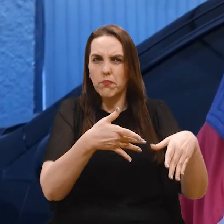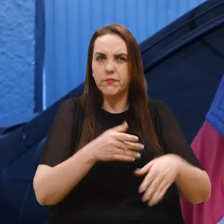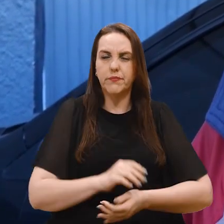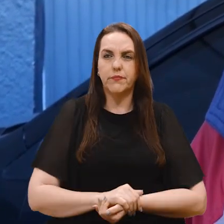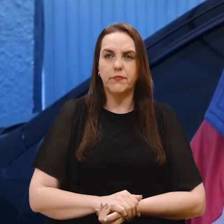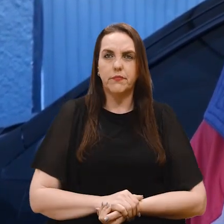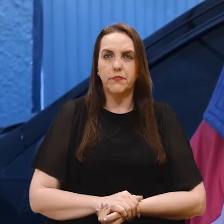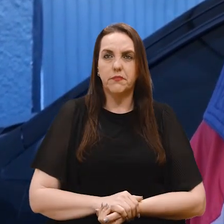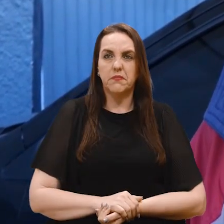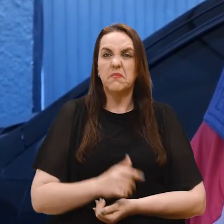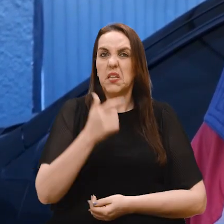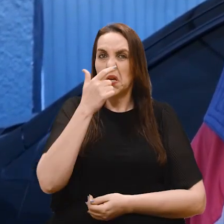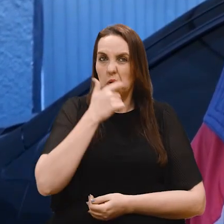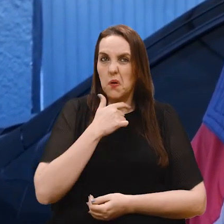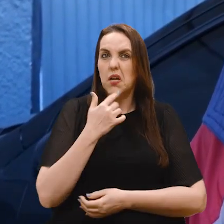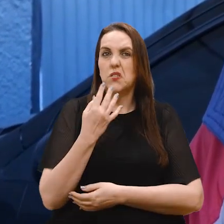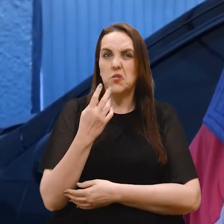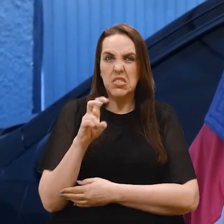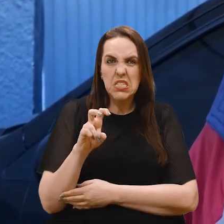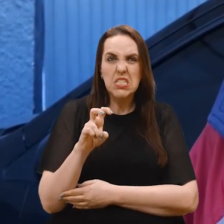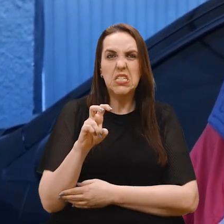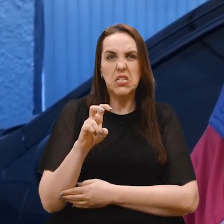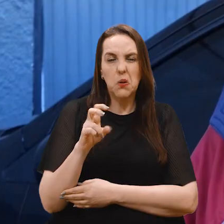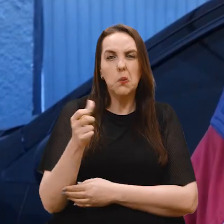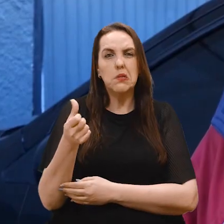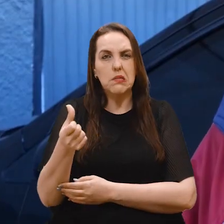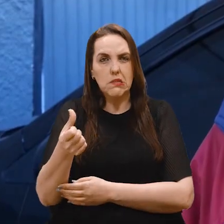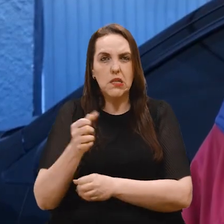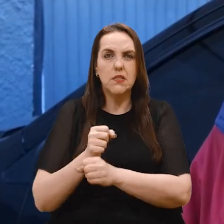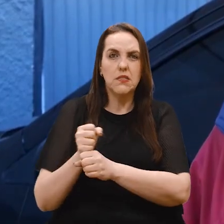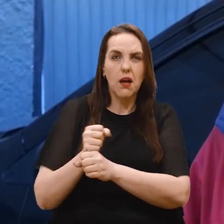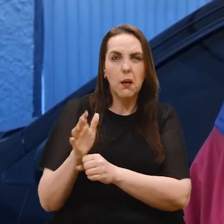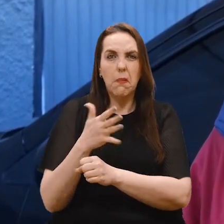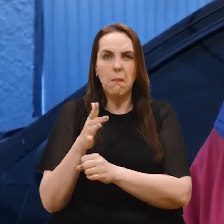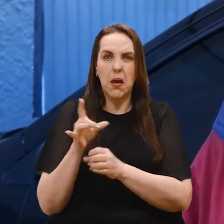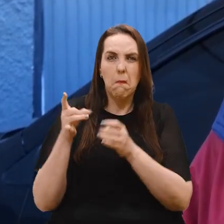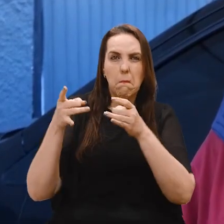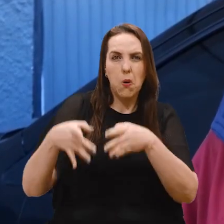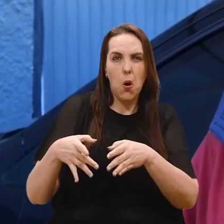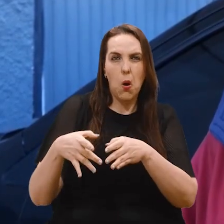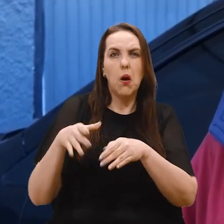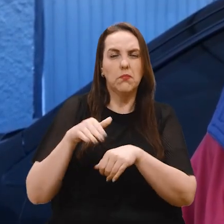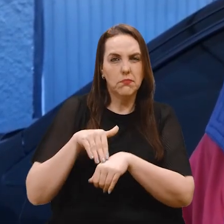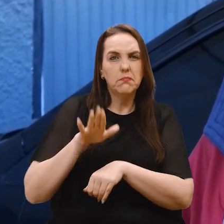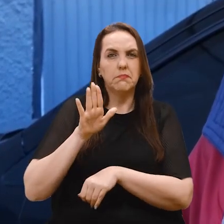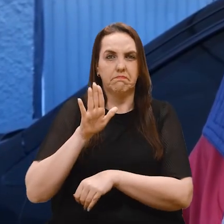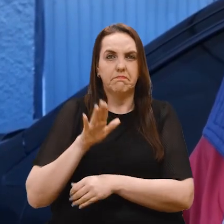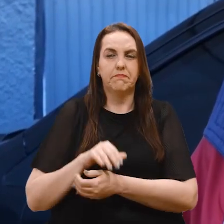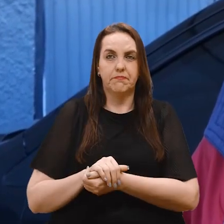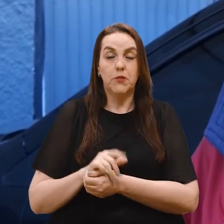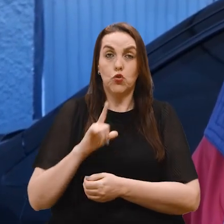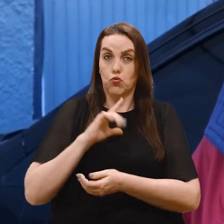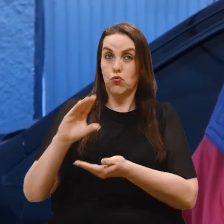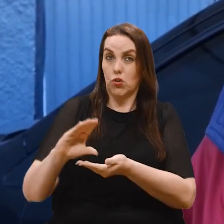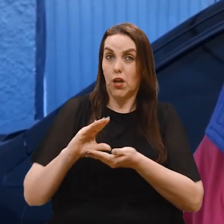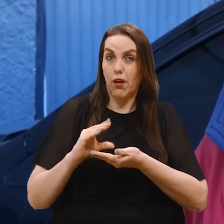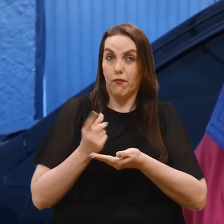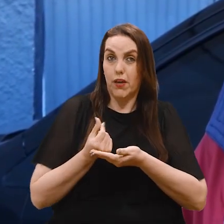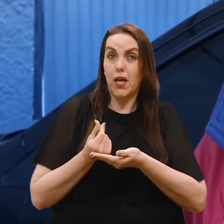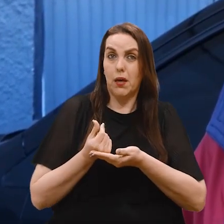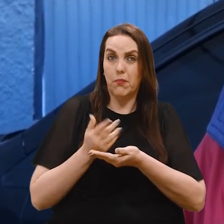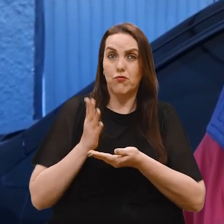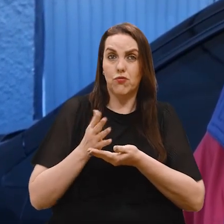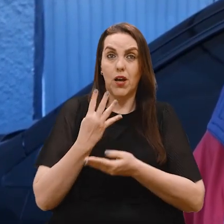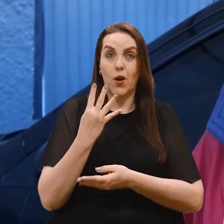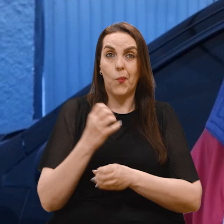acho que deve fazer uns 5, 6 anos já que está abandonado, daí para mais, mas que nós tinha verba para fazer já faz uns